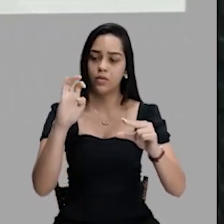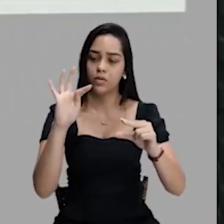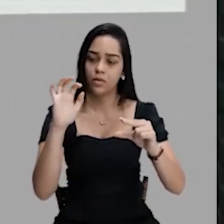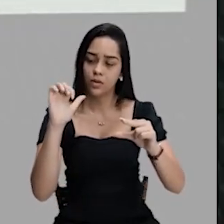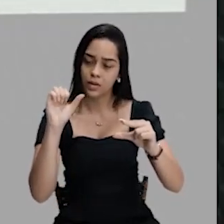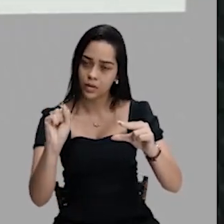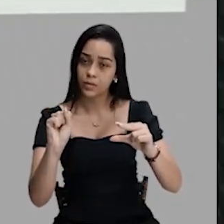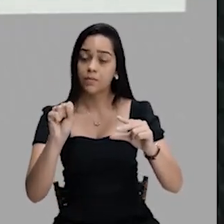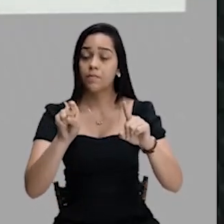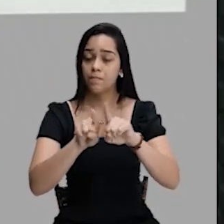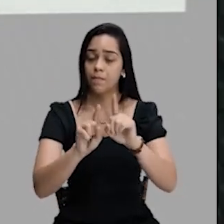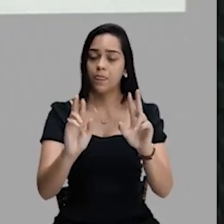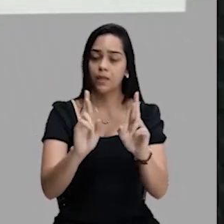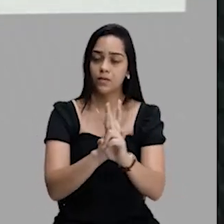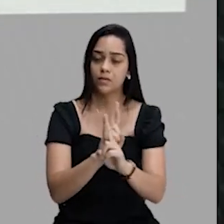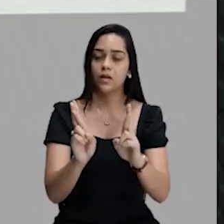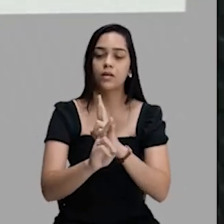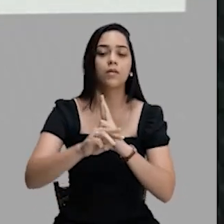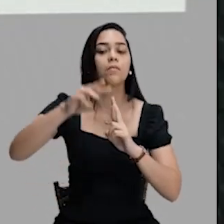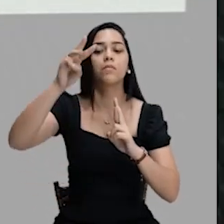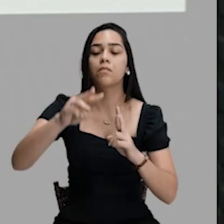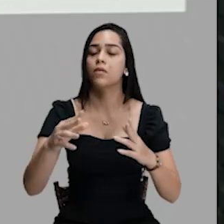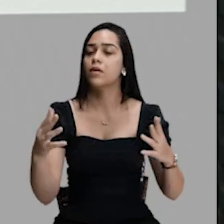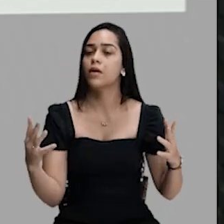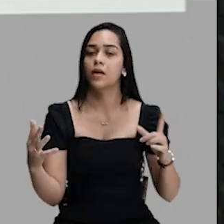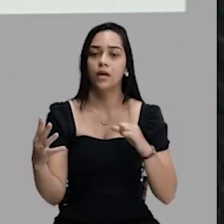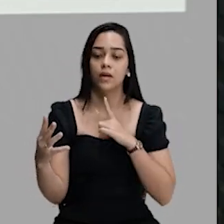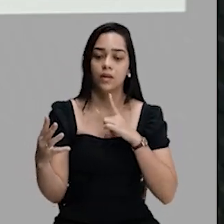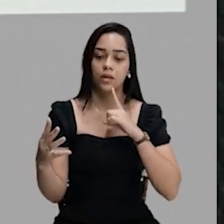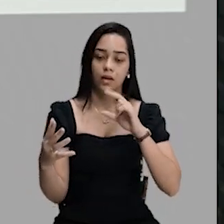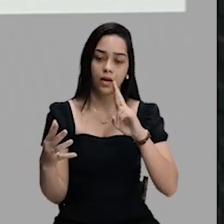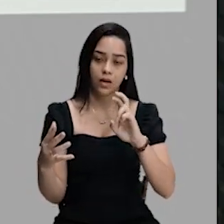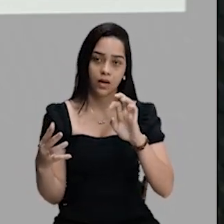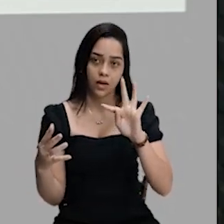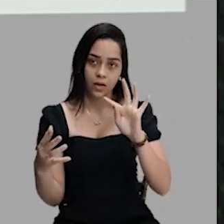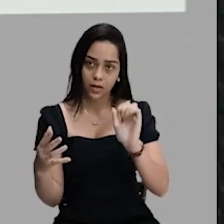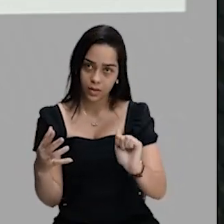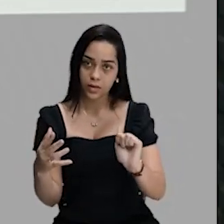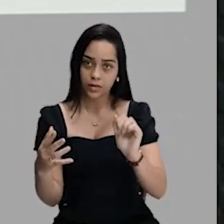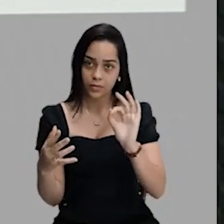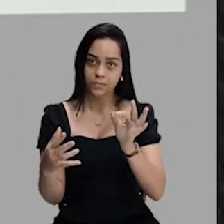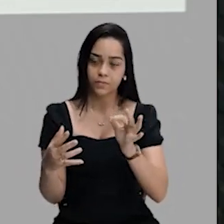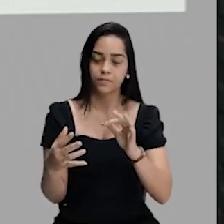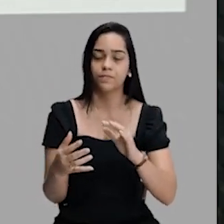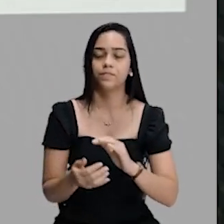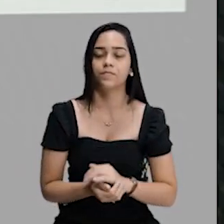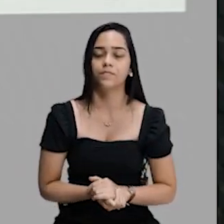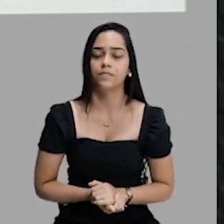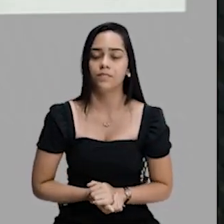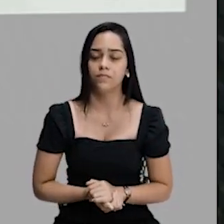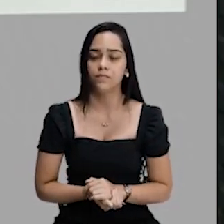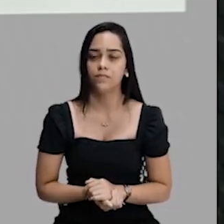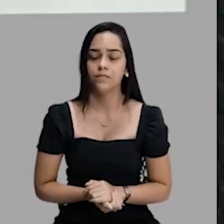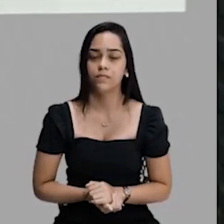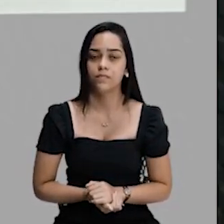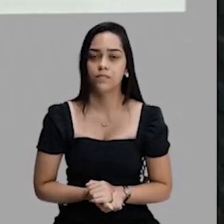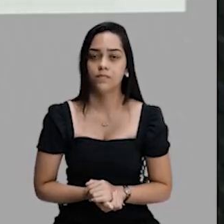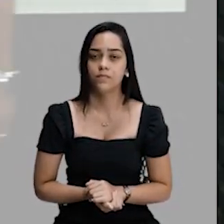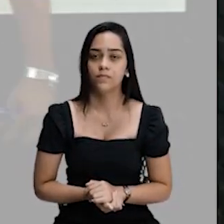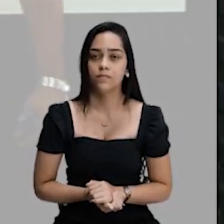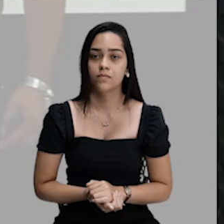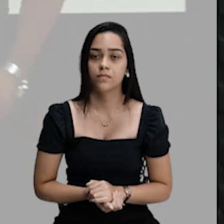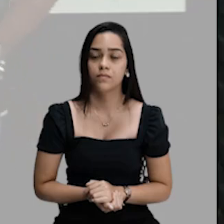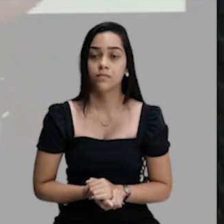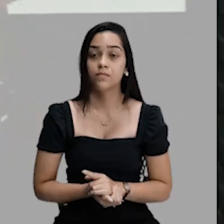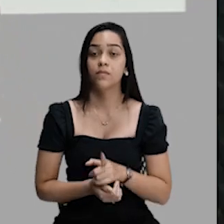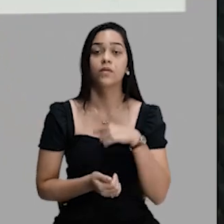as arestas estão associadas aqui, no caso, a reta, certo? Ao elemento primitivo reta.